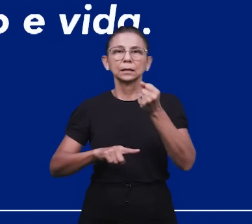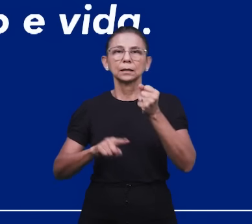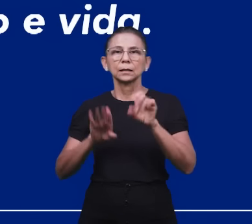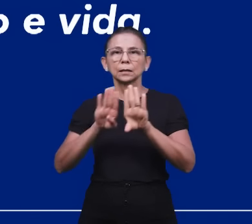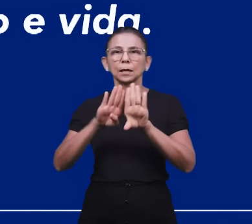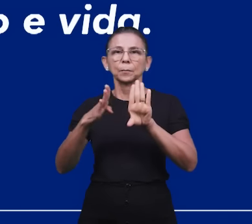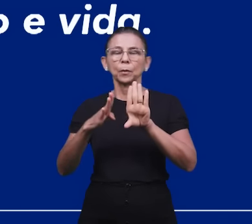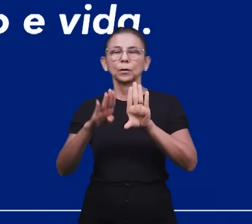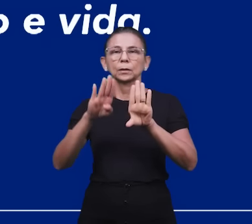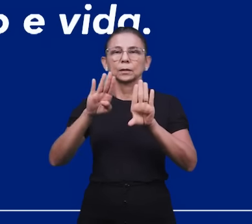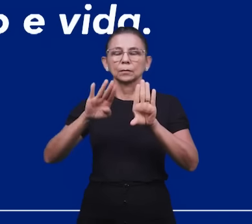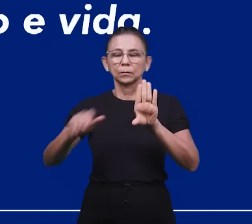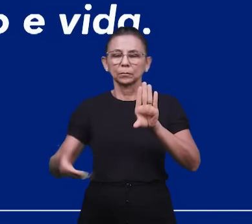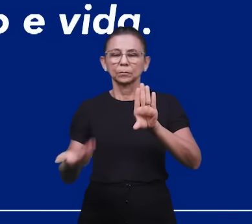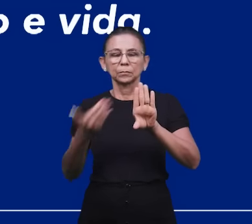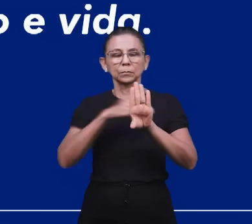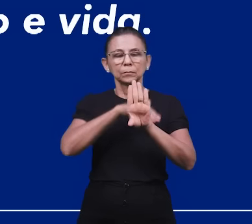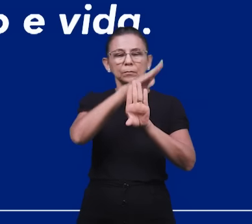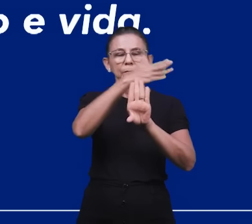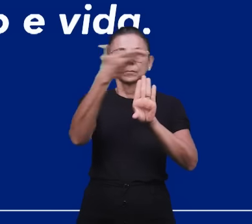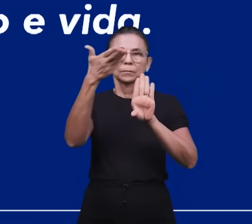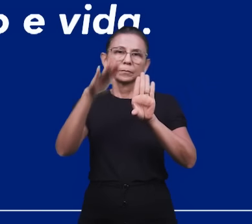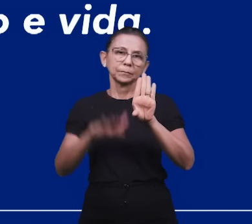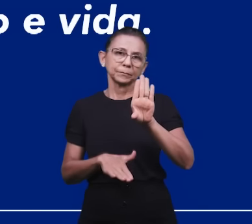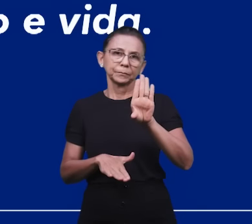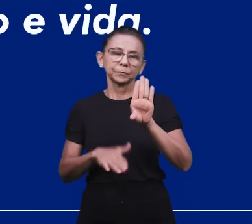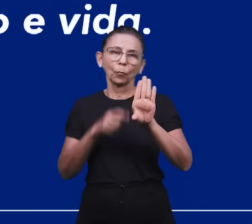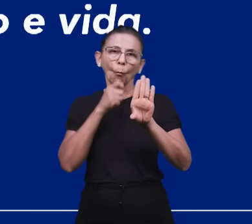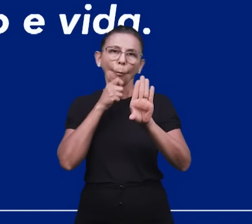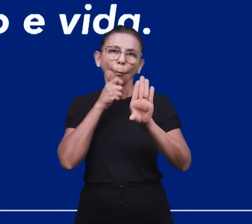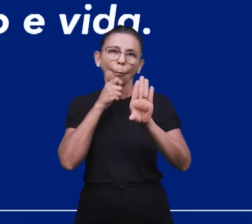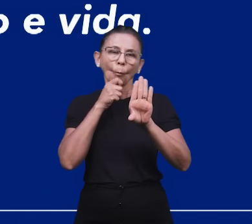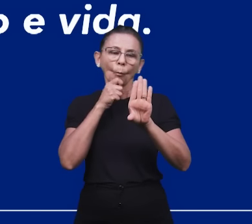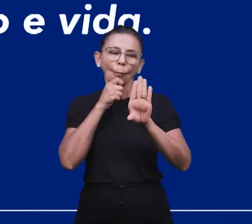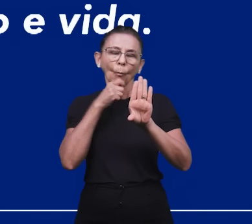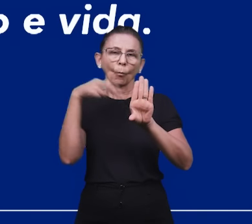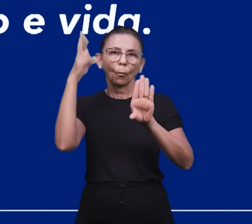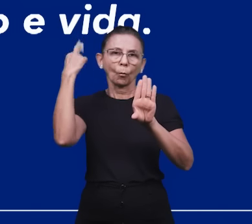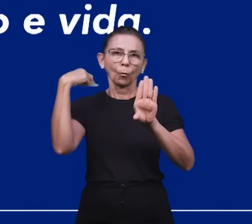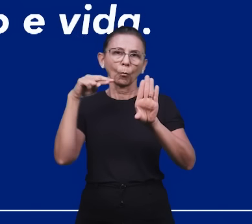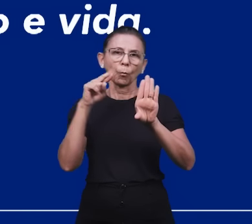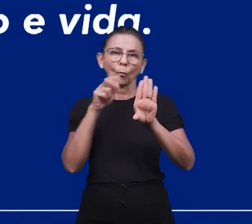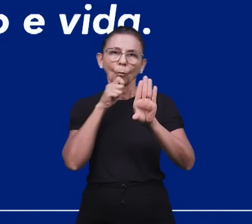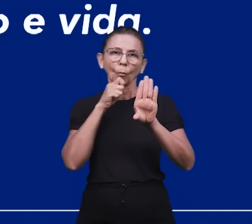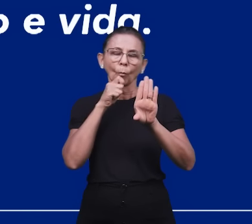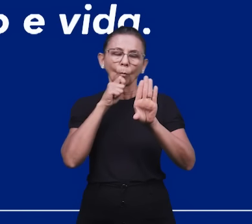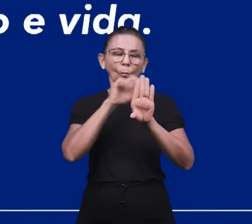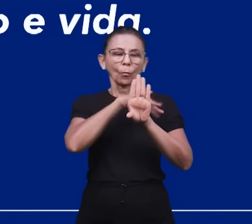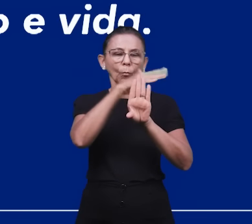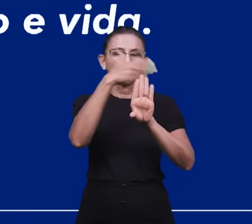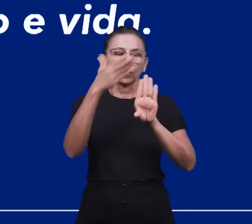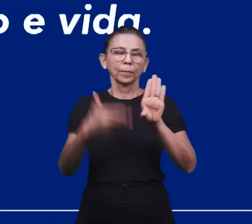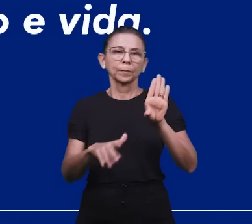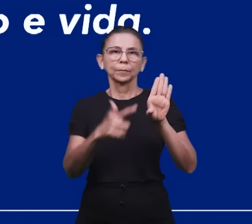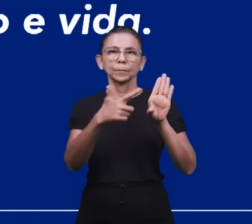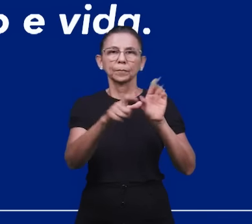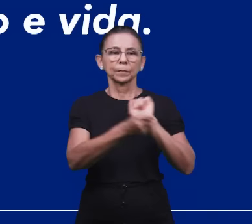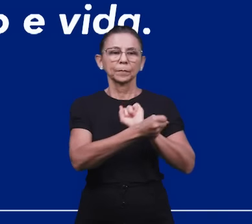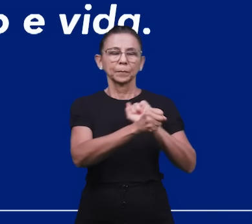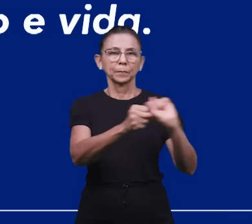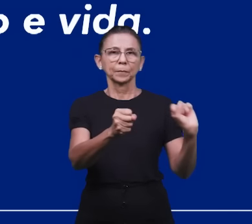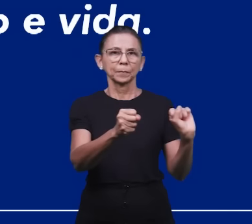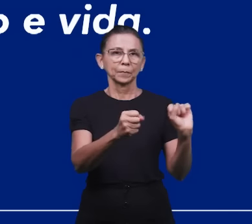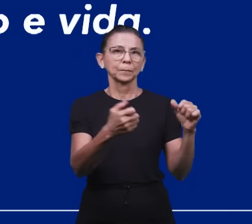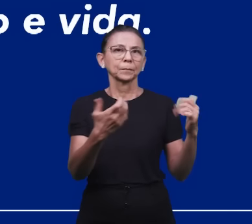foi um sinal que resultou em salvação e vida sem o sangue do cordeiro não há salvação nem